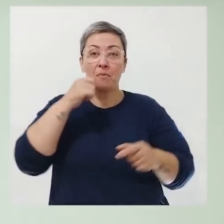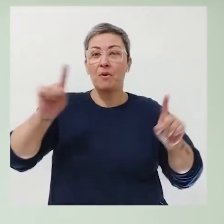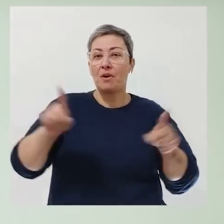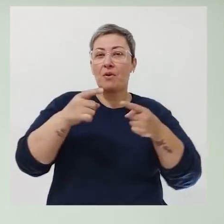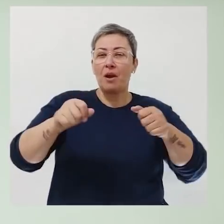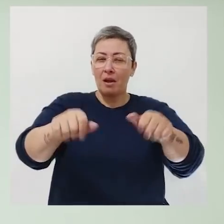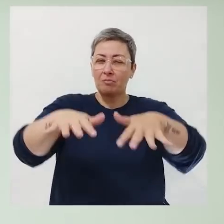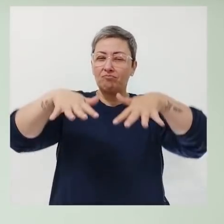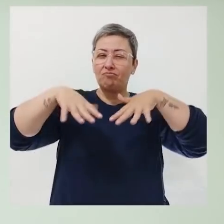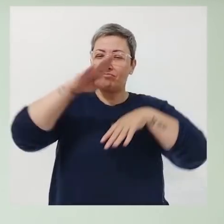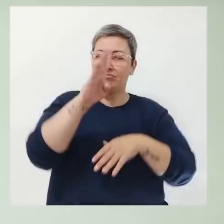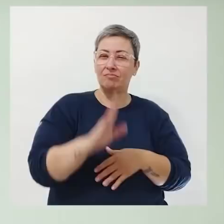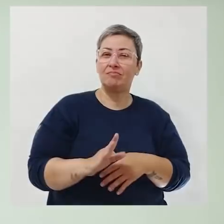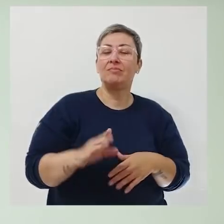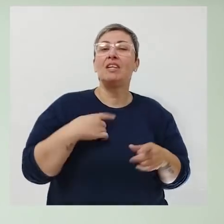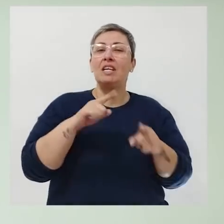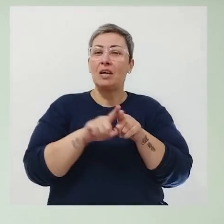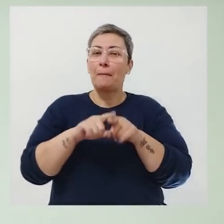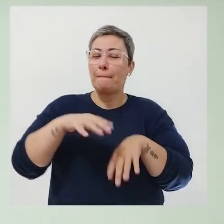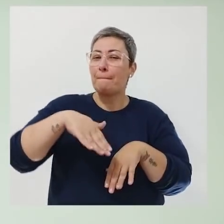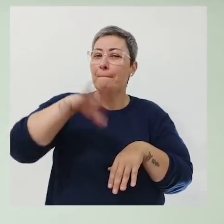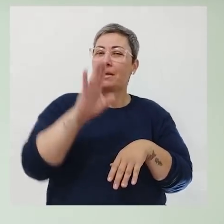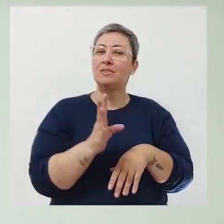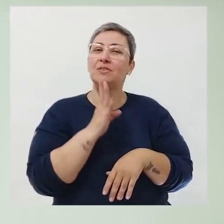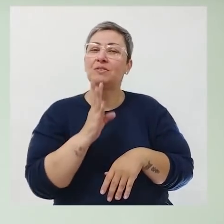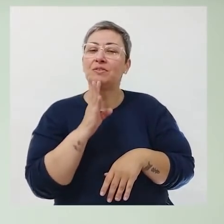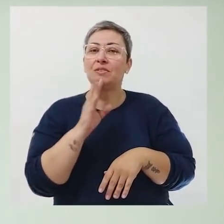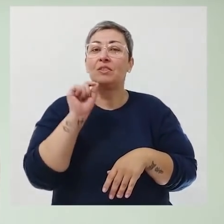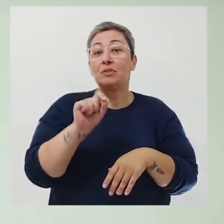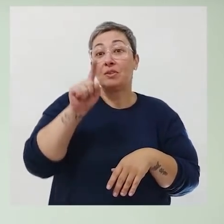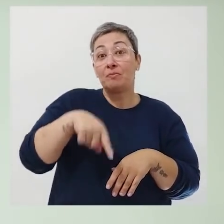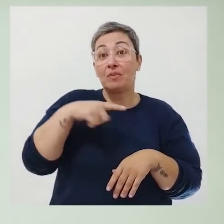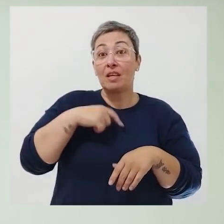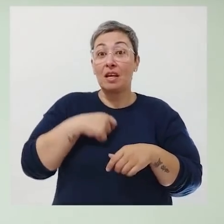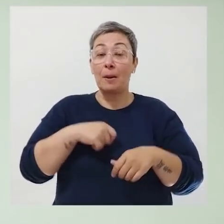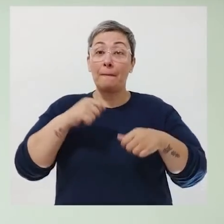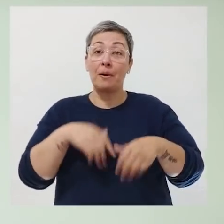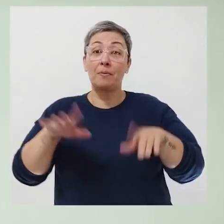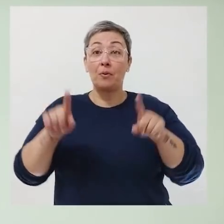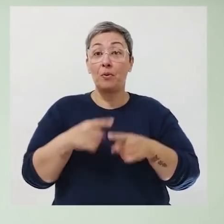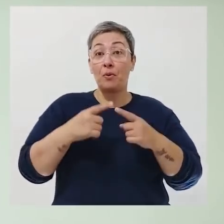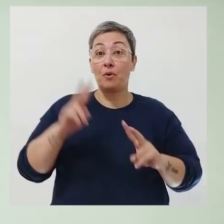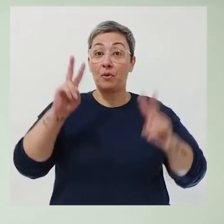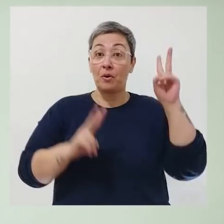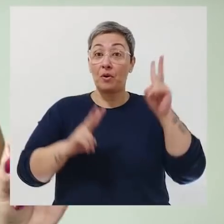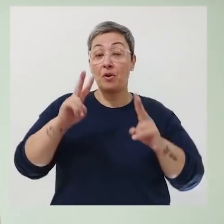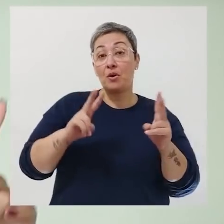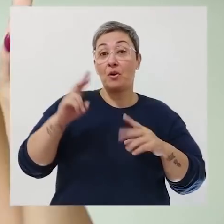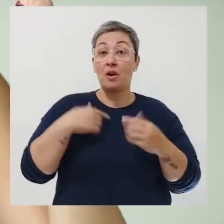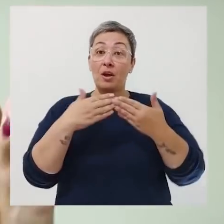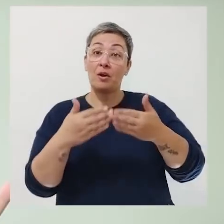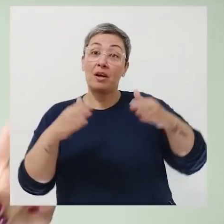mulher a reger uma orquestra no Brasil. Entre suas obras mais conhecidas está a Marchinha de Carnaval,